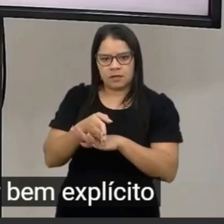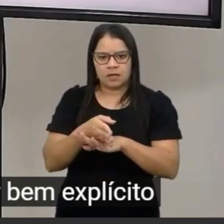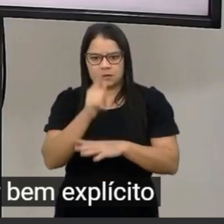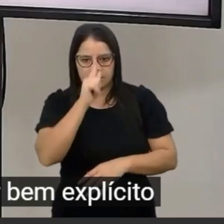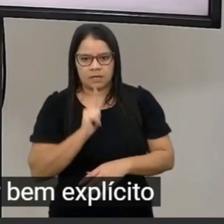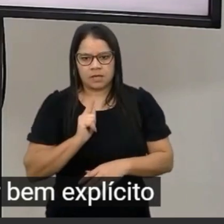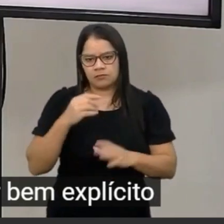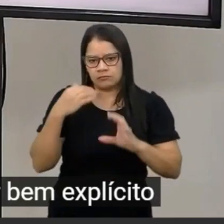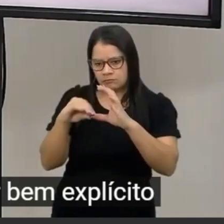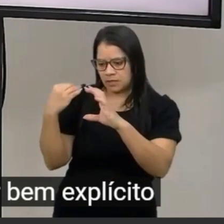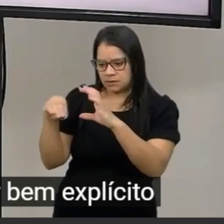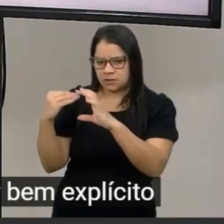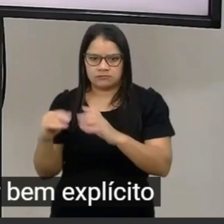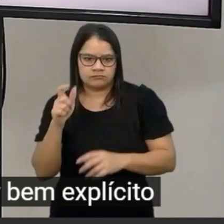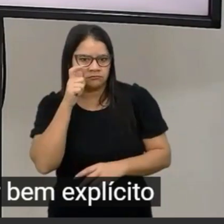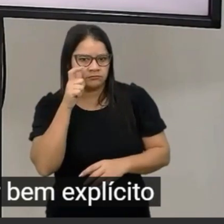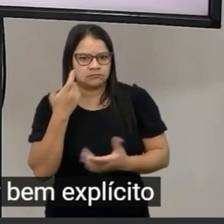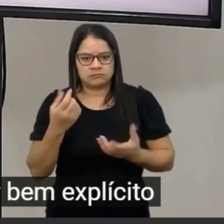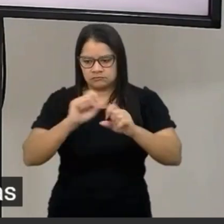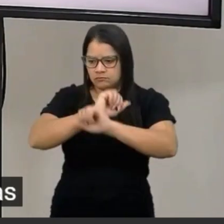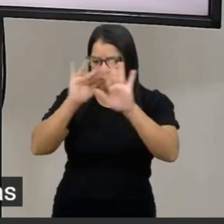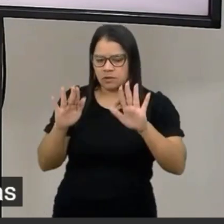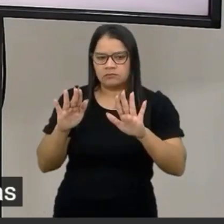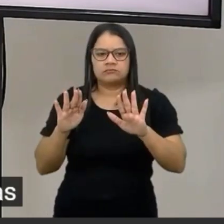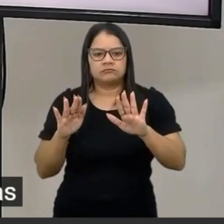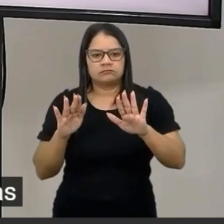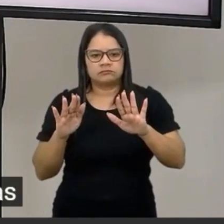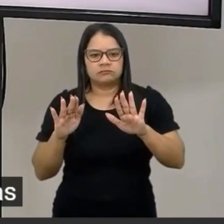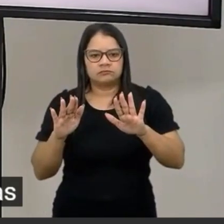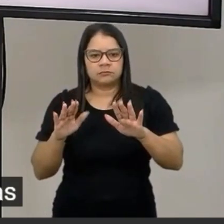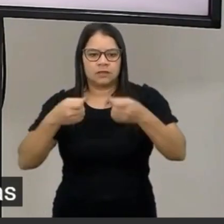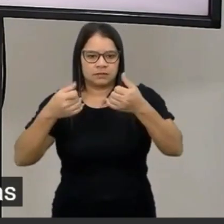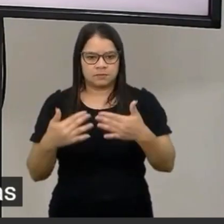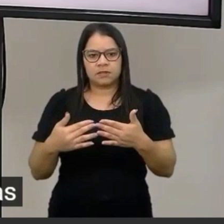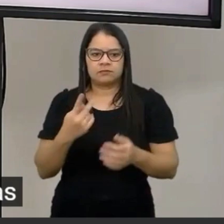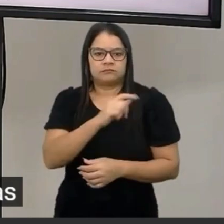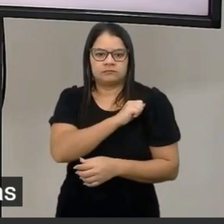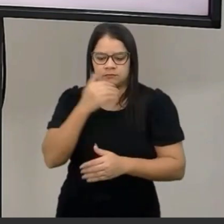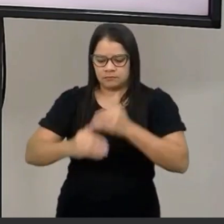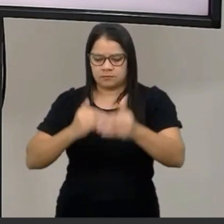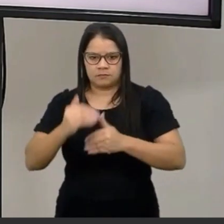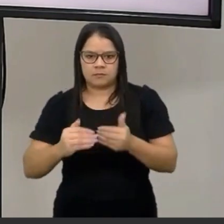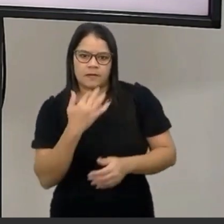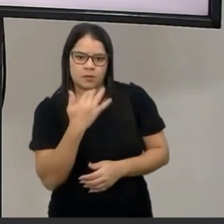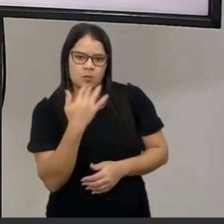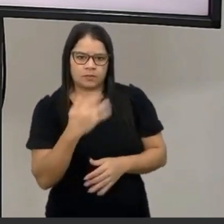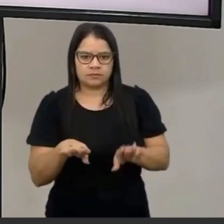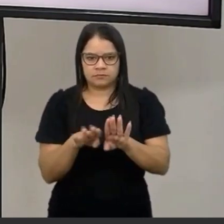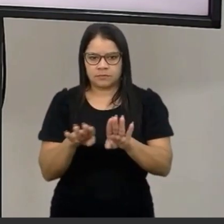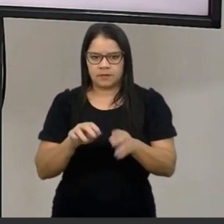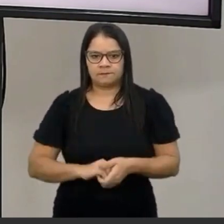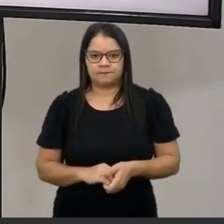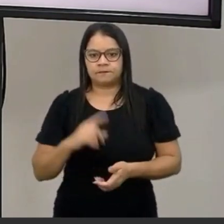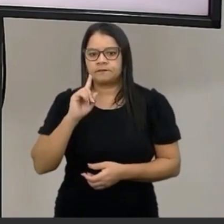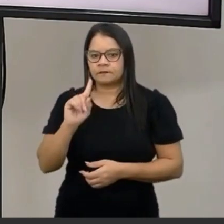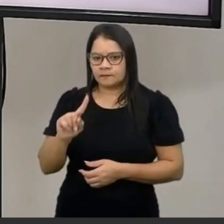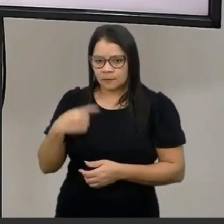pessoal? Nesses 2 slides. Então, também é interessante você deixar bem explícito para esses estudantes esse passo a passo dessas cores,